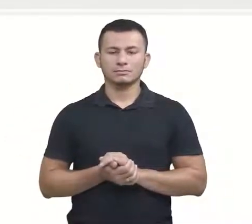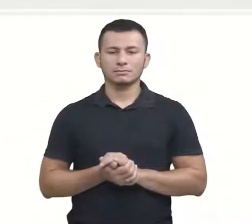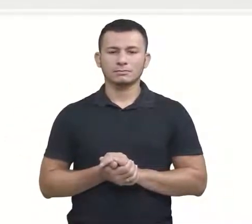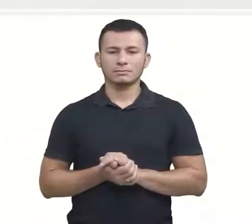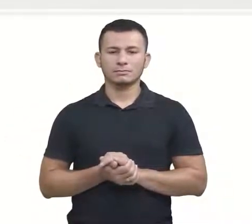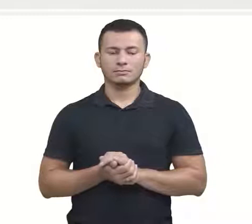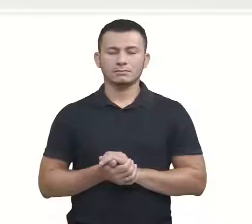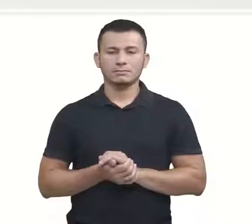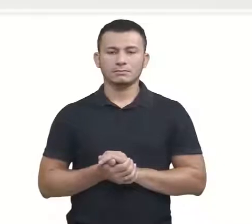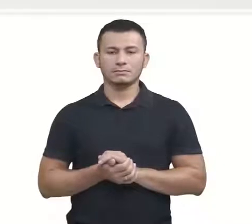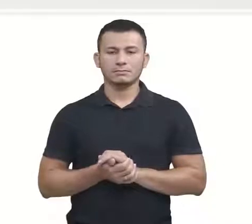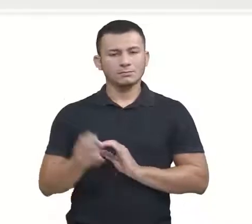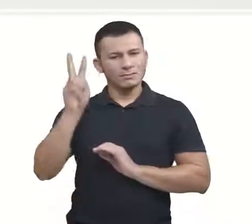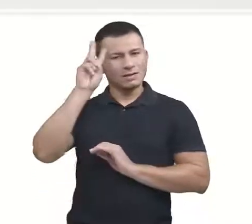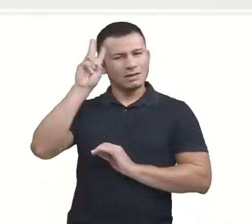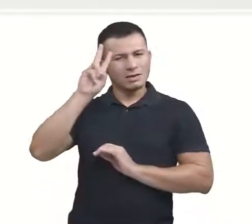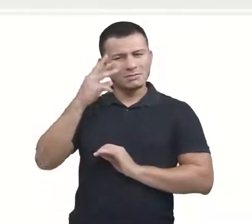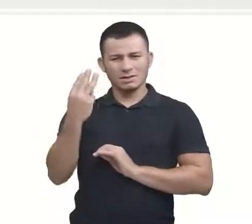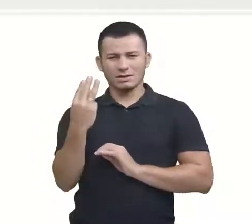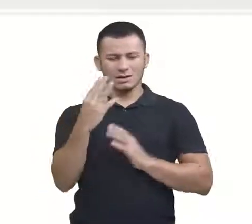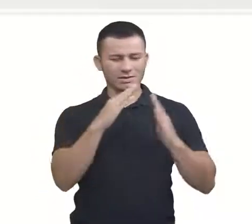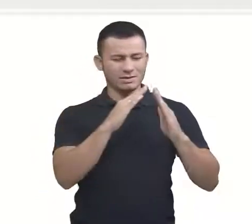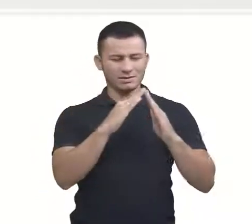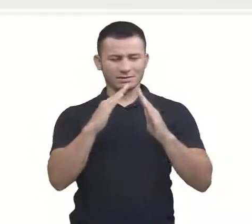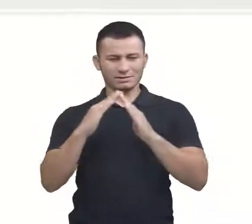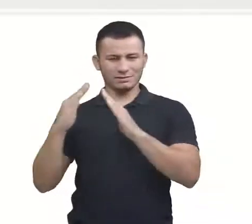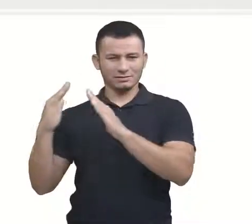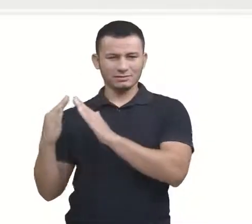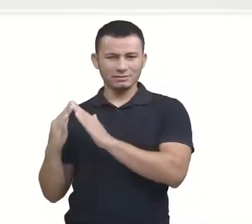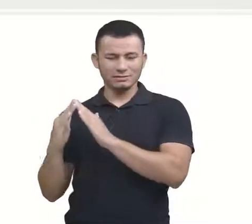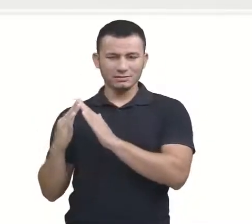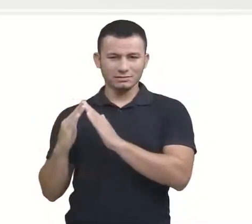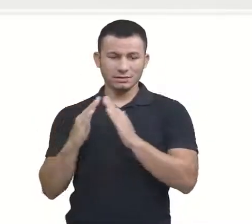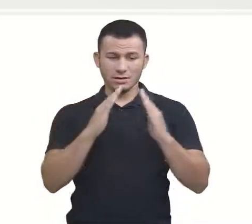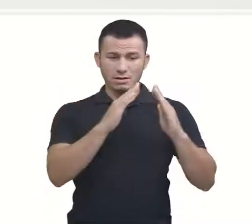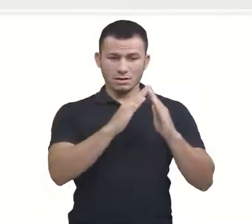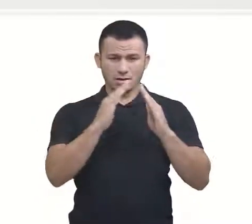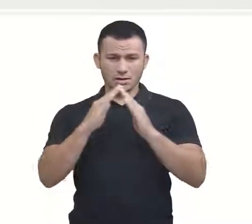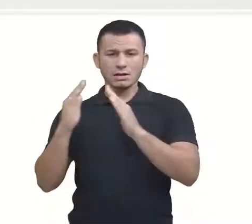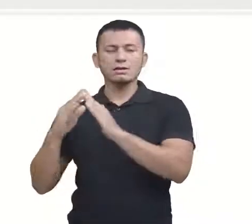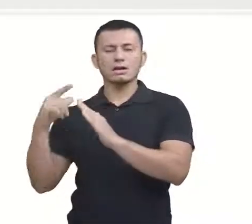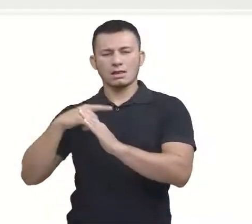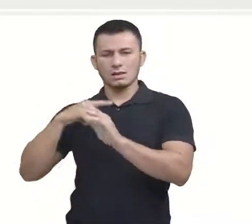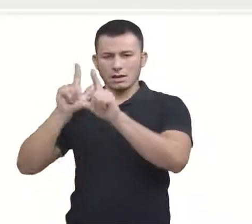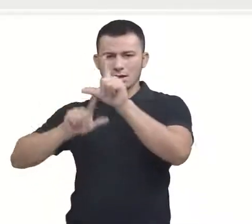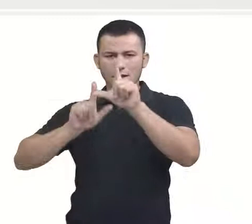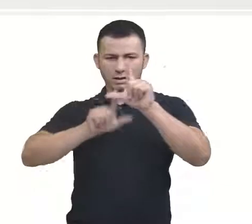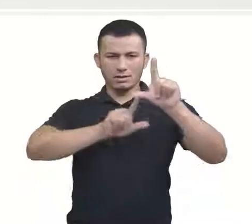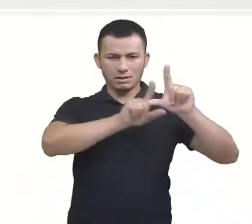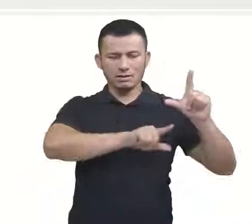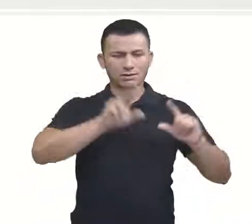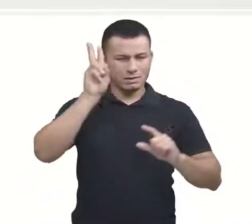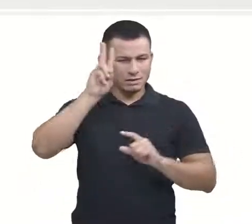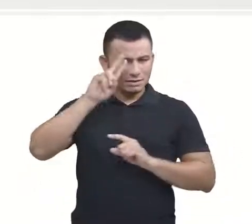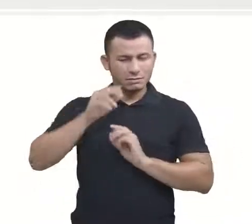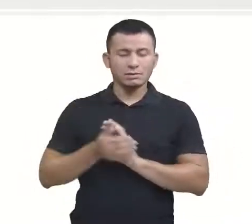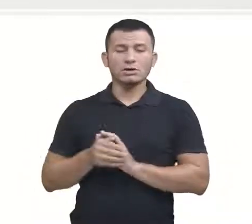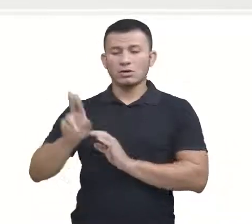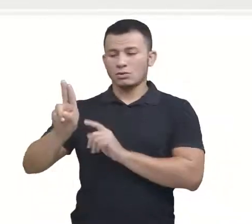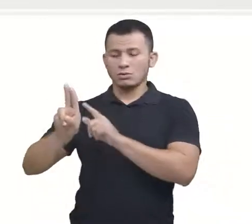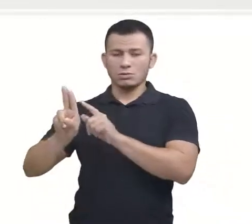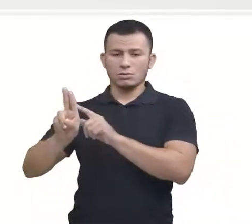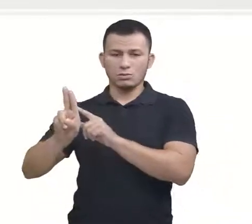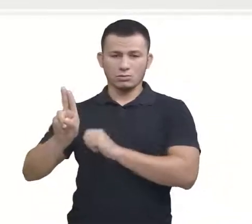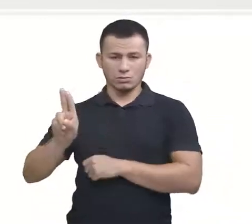e as três casinhas cada casinha tem uma letra lembro a unidade